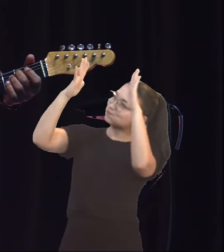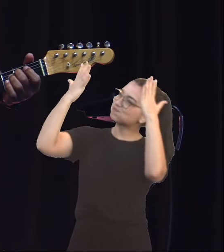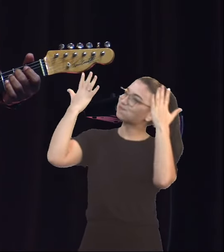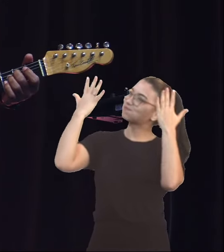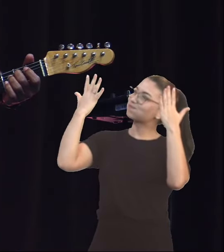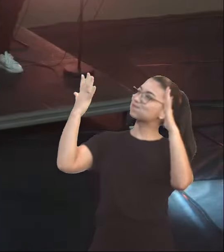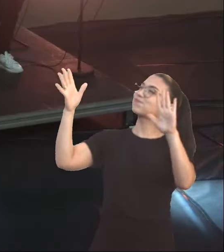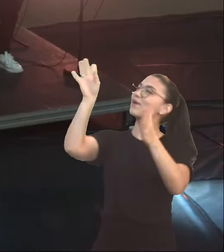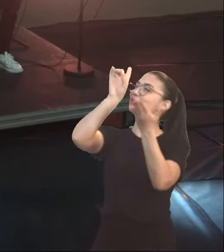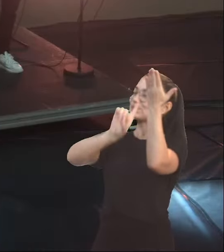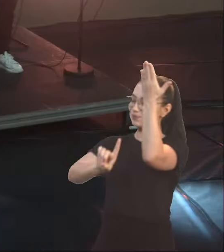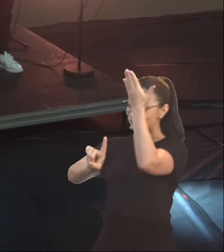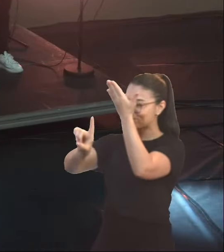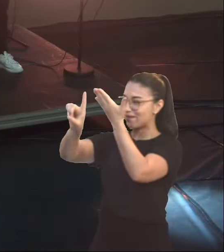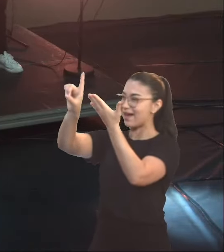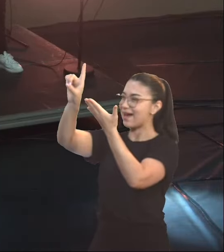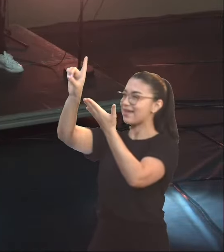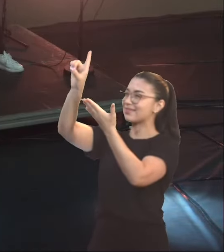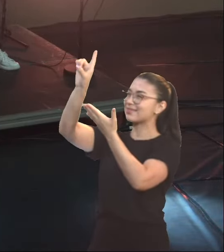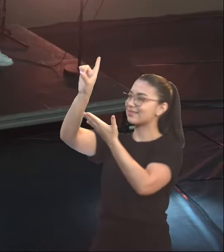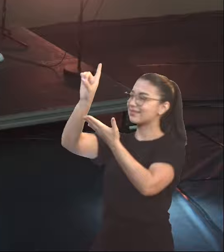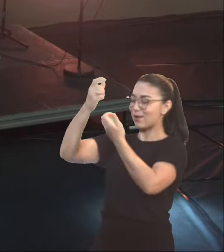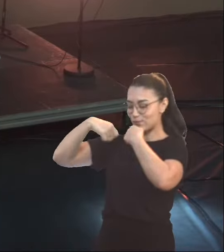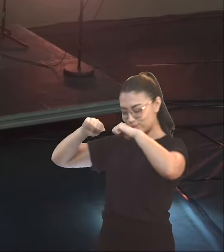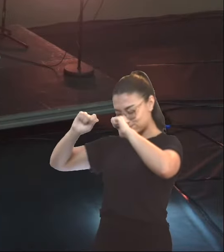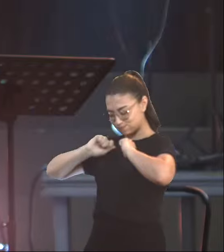Exultai ao Deus da